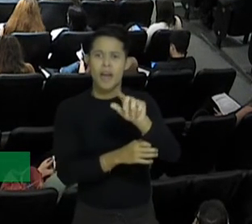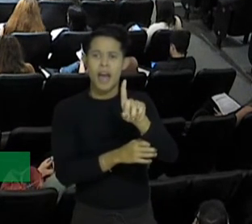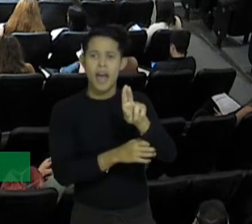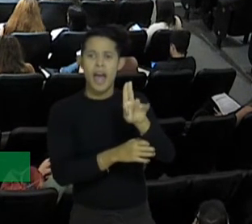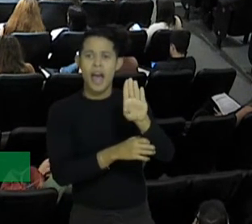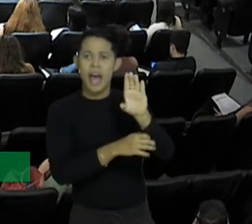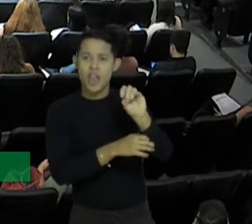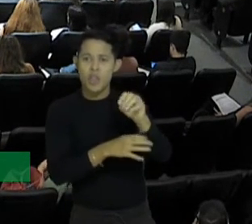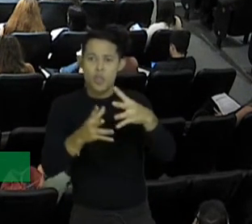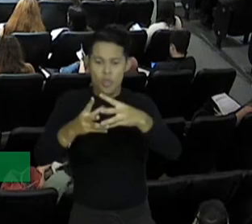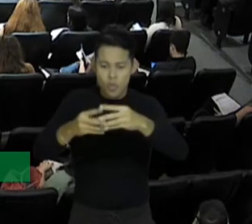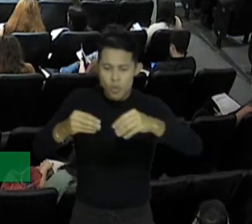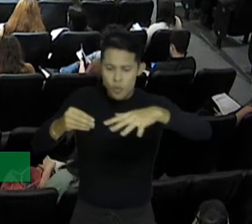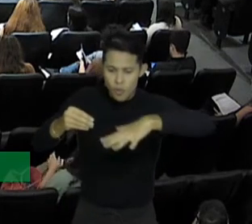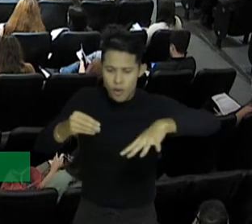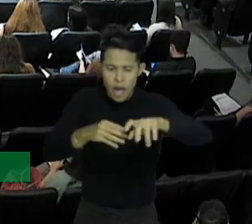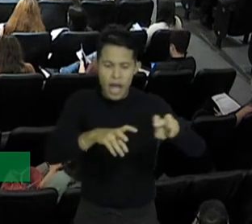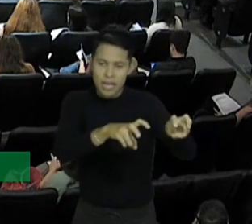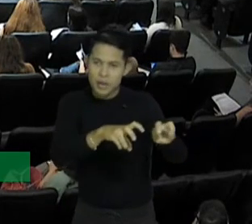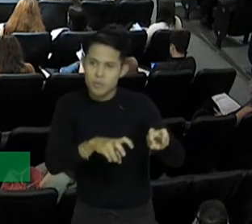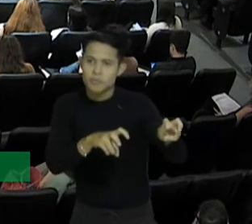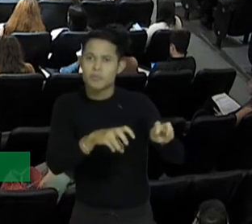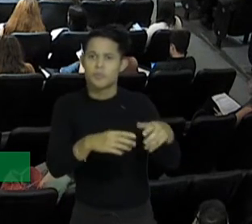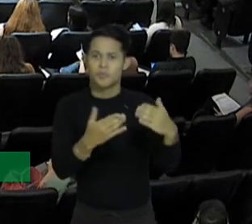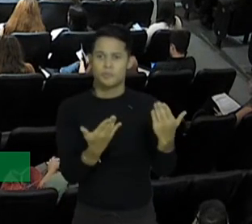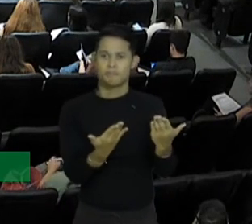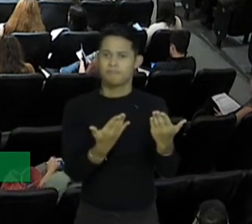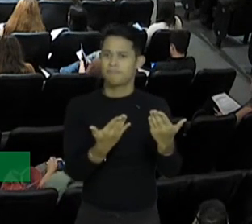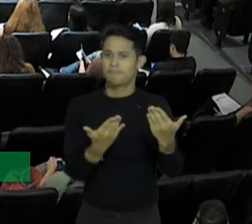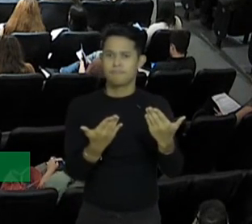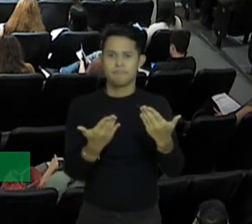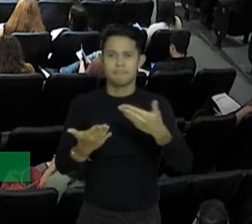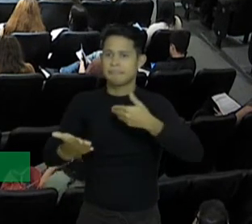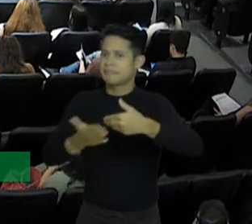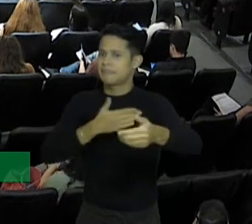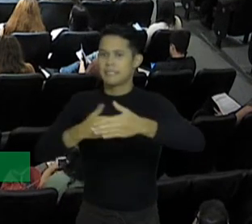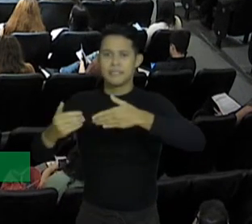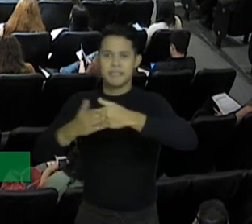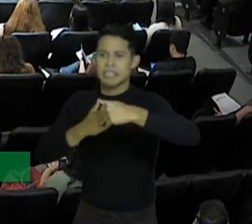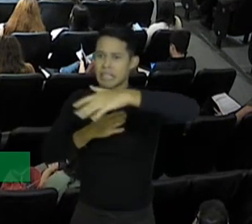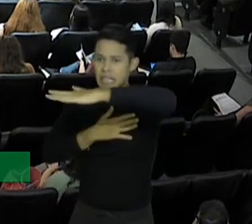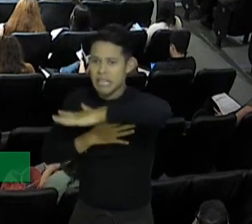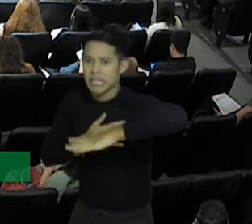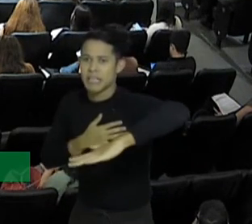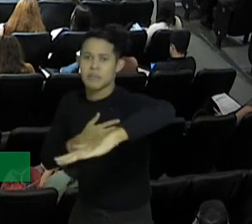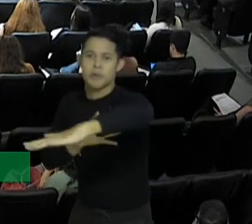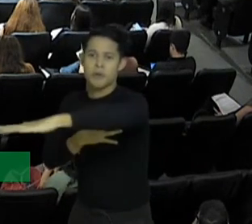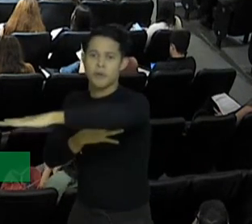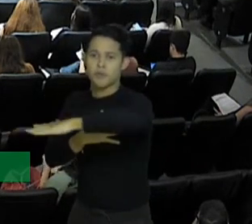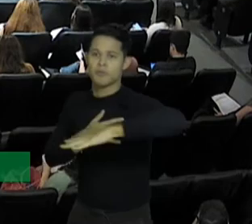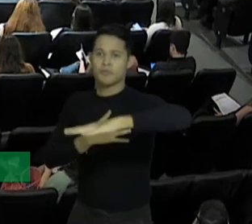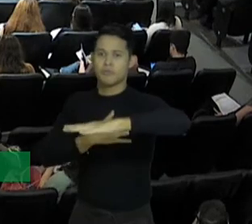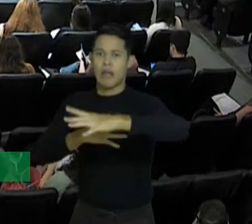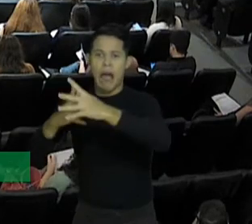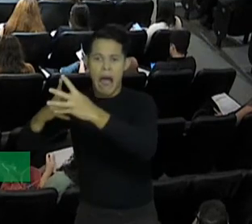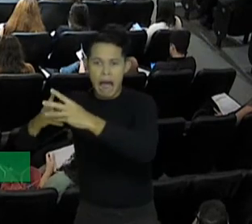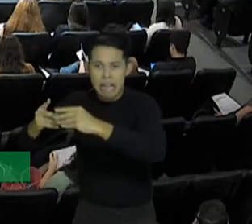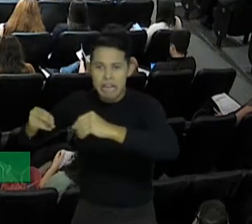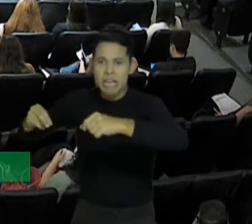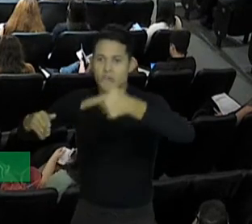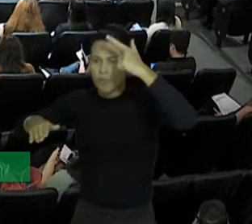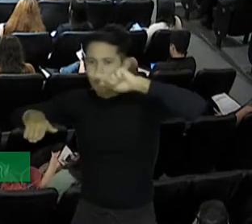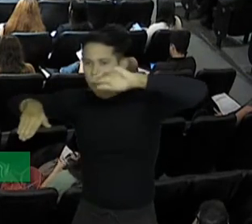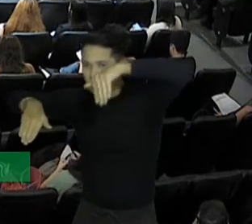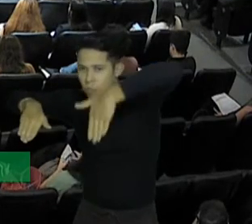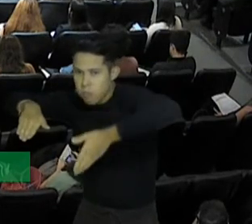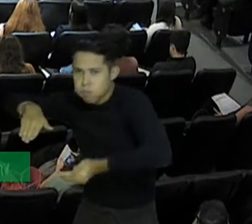usado na na agricultura e os seus vastos territórios de deserto que podem ser escavados podem